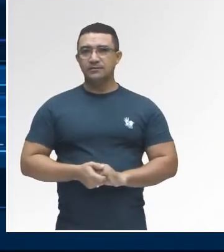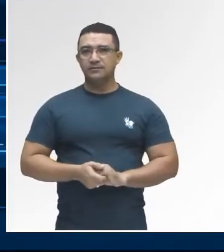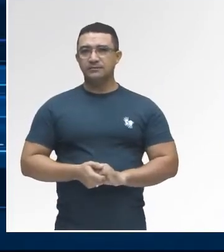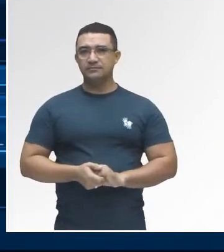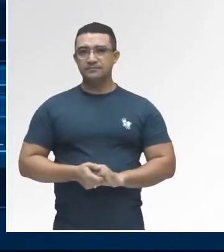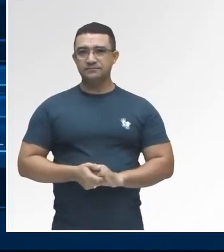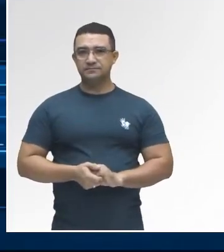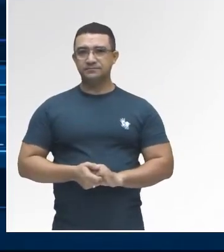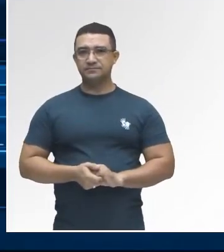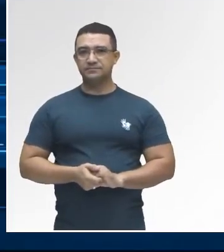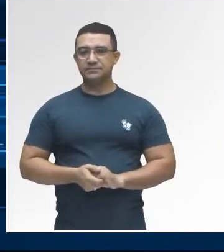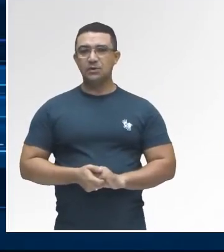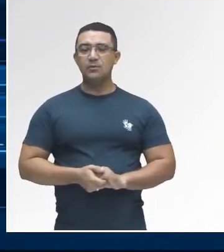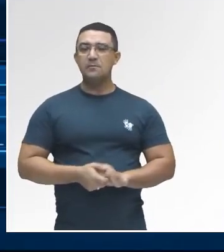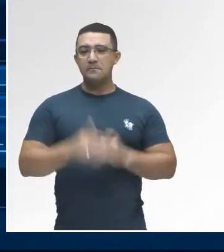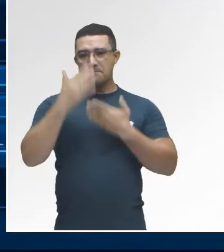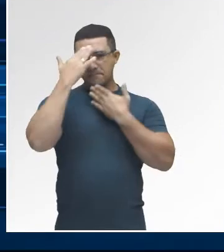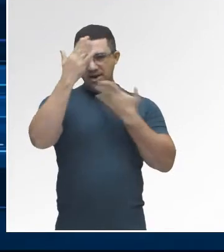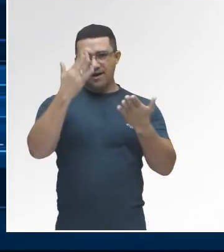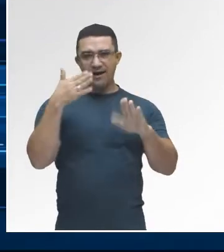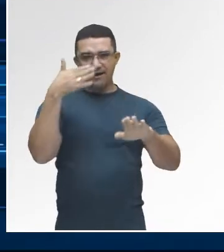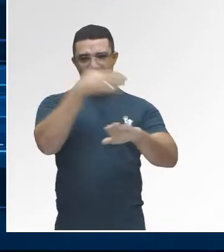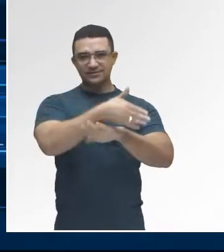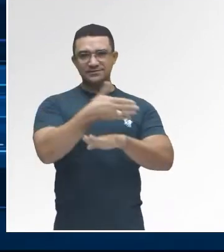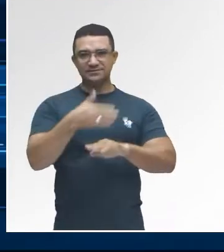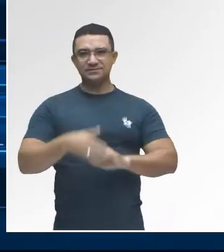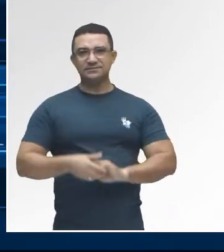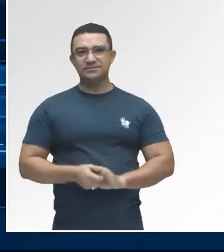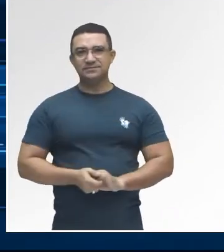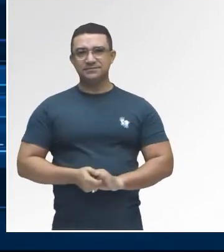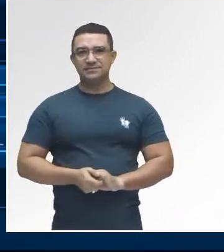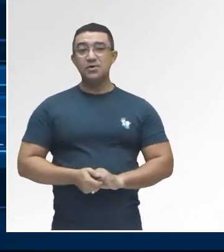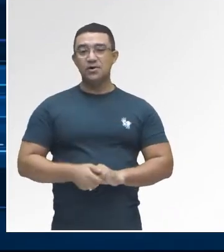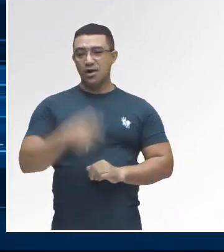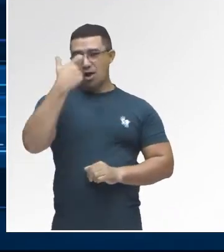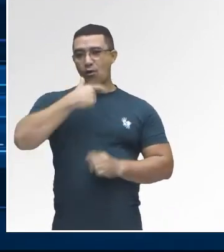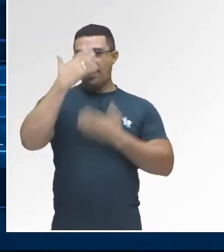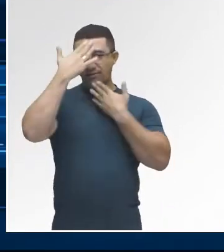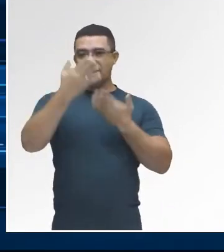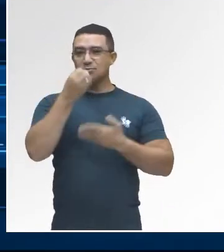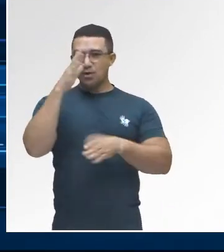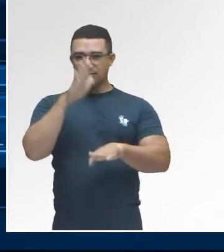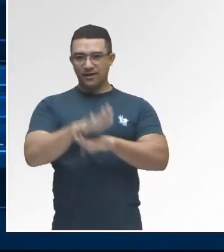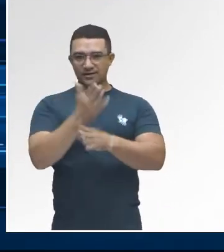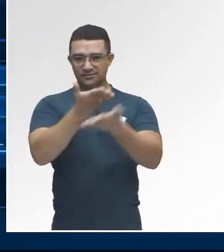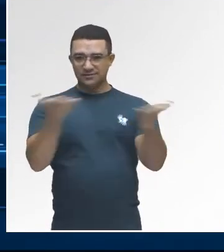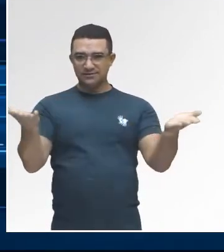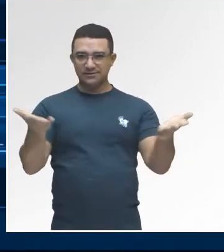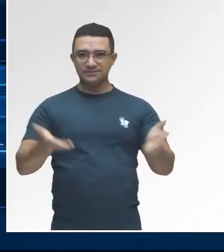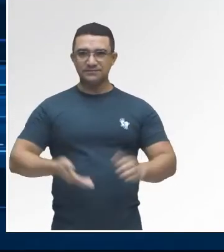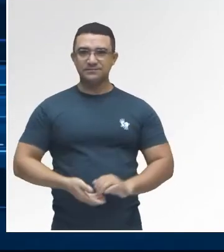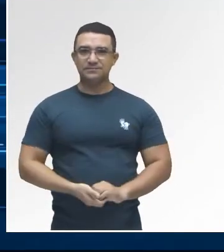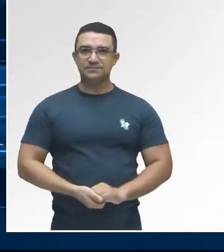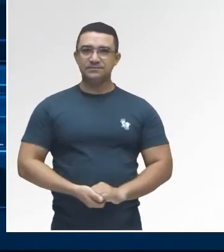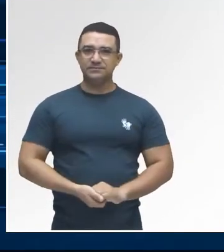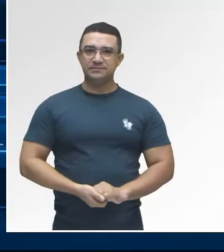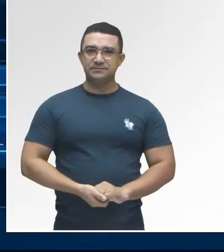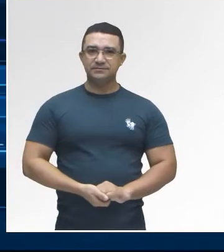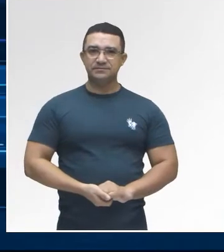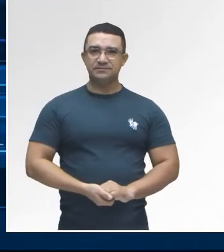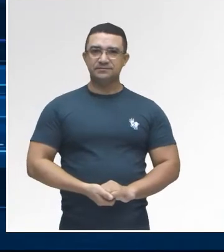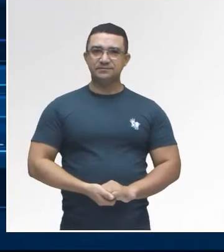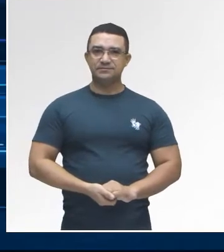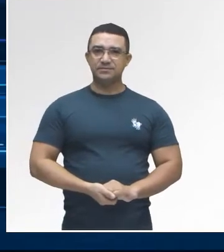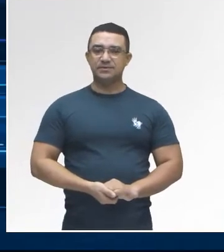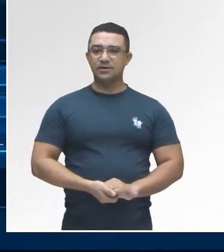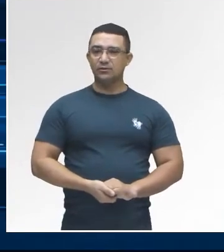Professor Jefferson, obrigado pela sua participação aqui, tá? Imagina, eu que agradeço. Boa tarde, bons estudos para todo mundo. Tá certo. Como eu falei para vocês, né, eu